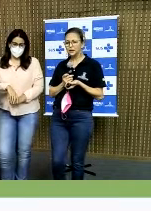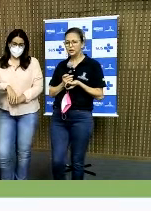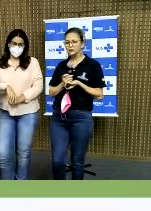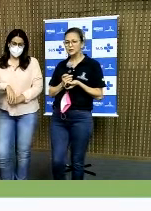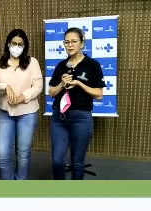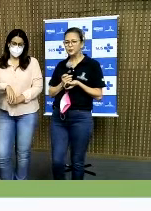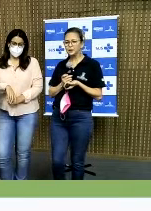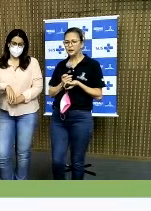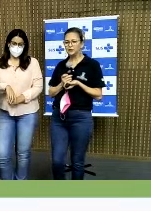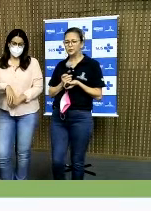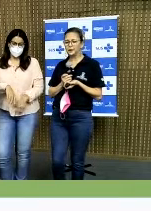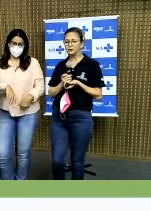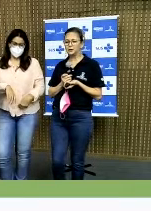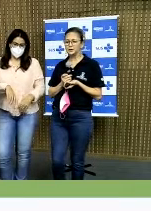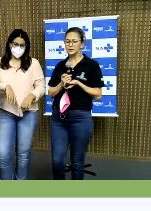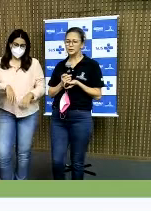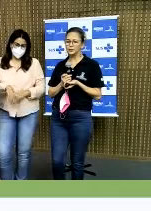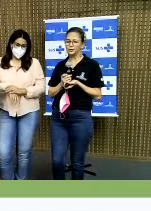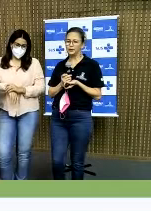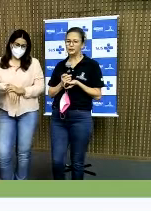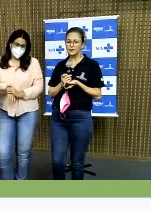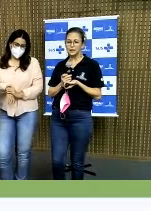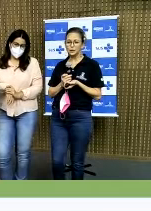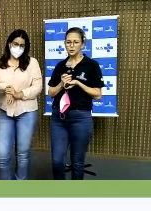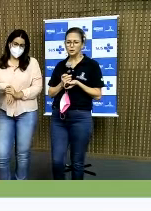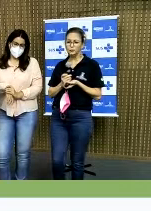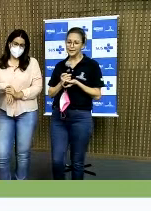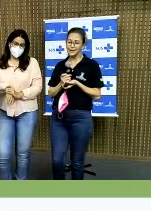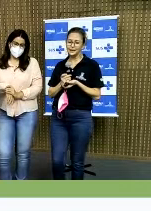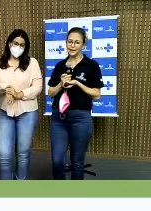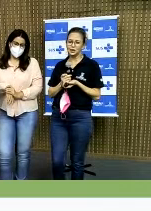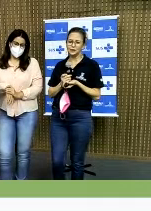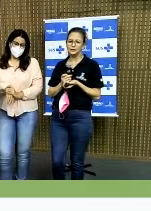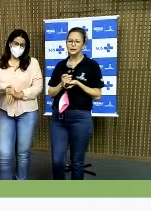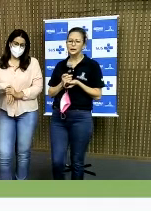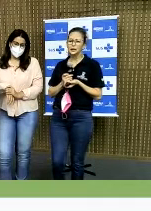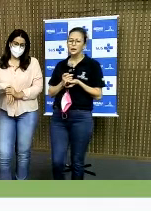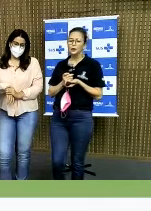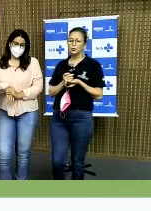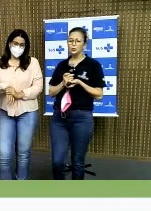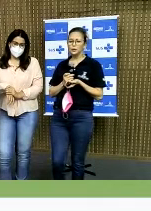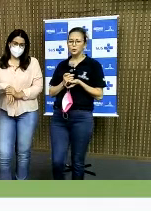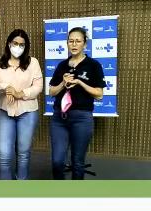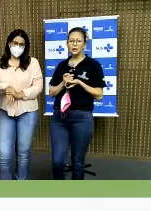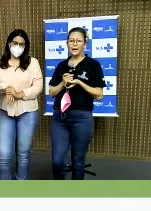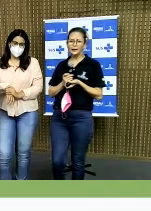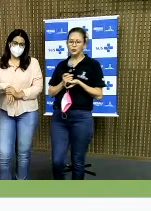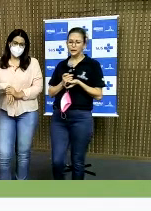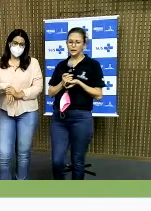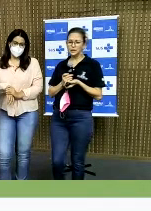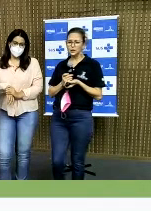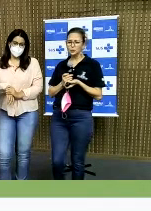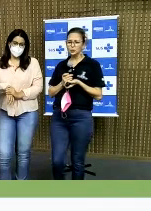não teve educação permanente para a educação e saúde da família, 5, para a estratégia, né? Consulta